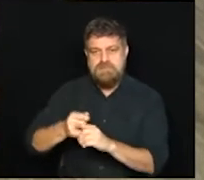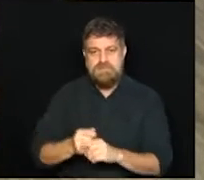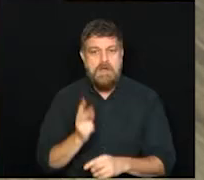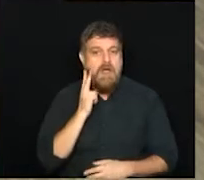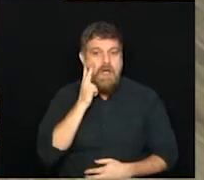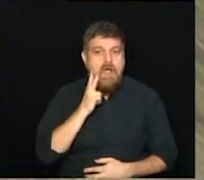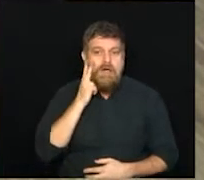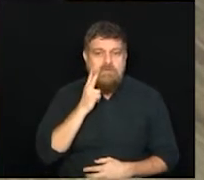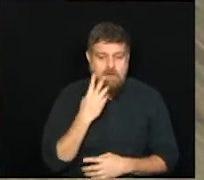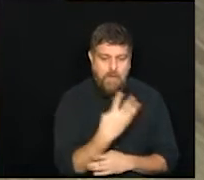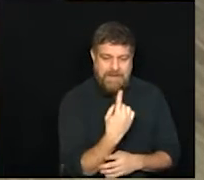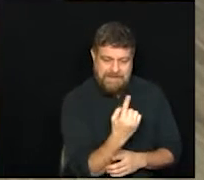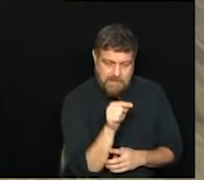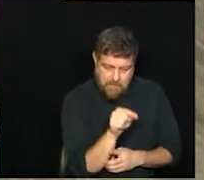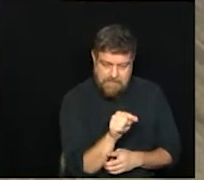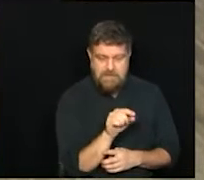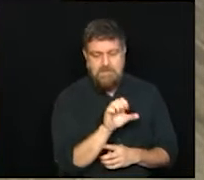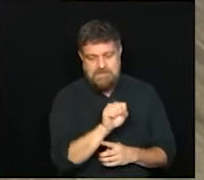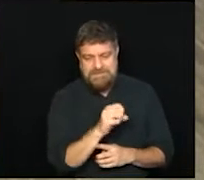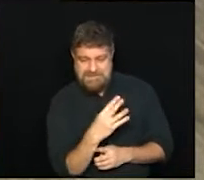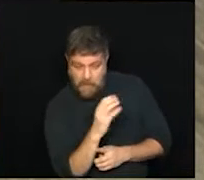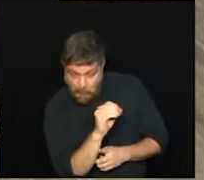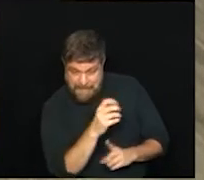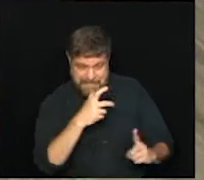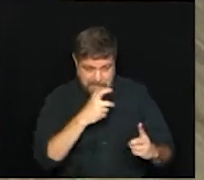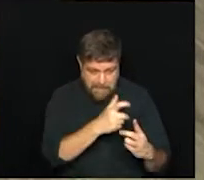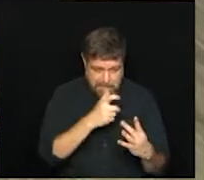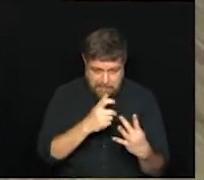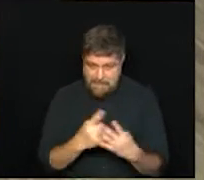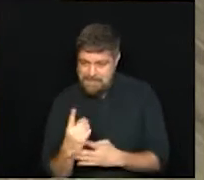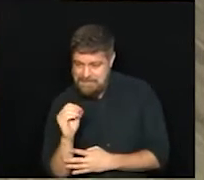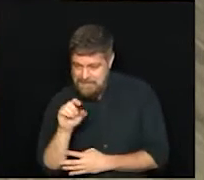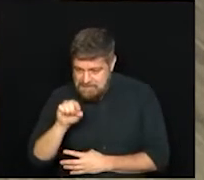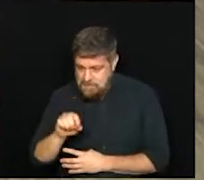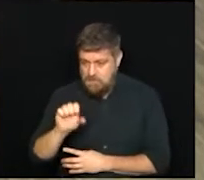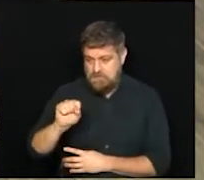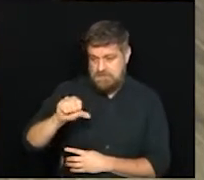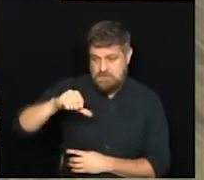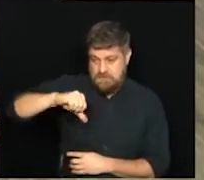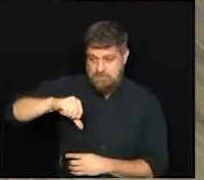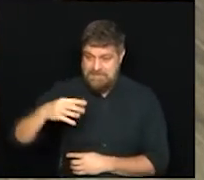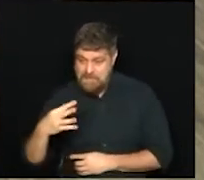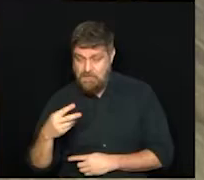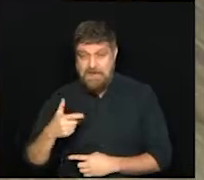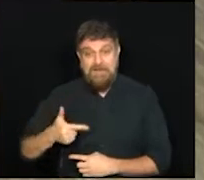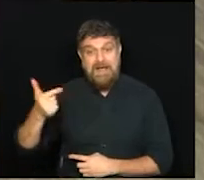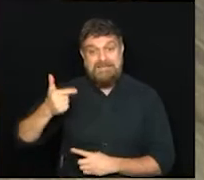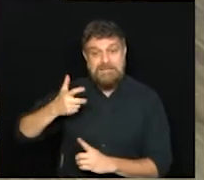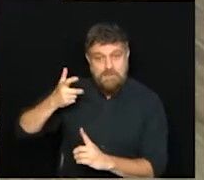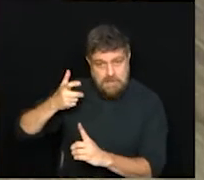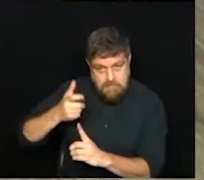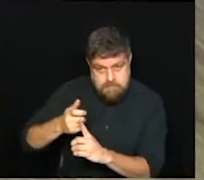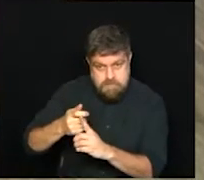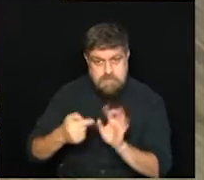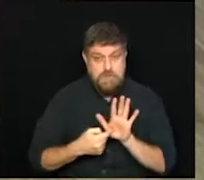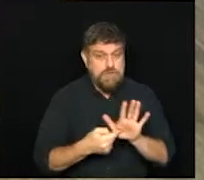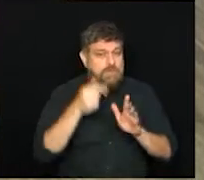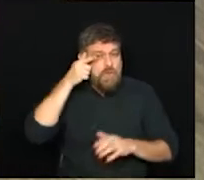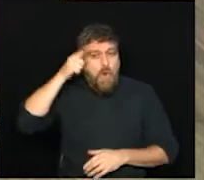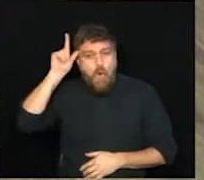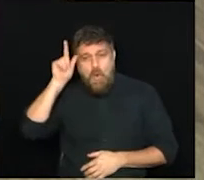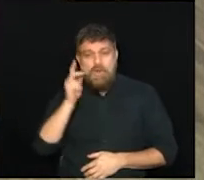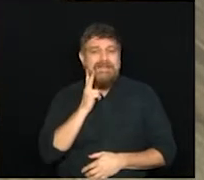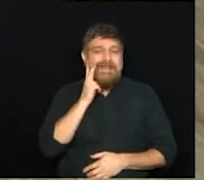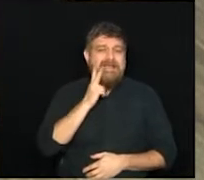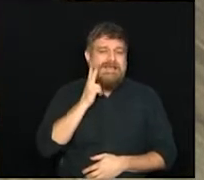Vinhedo, 41.840 doses, dos quais 10.294 com a segunda. E a gente mostrou ontem, né,